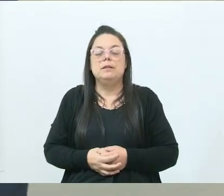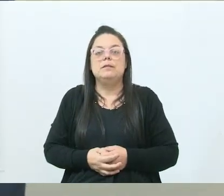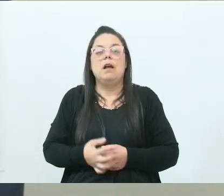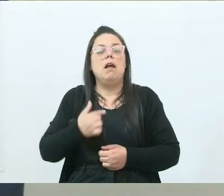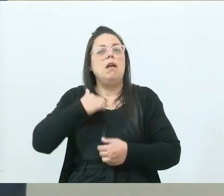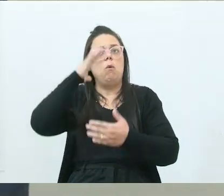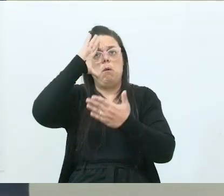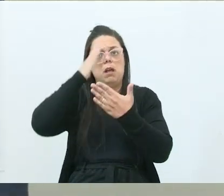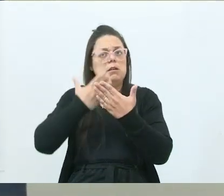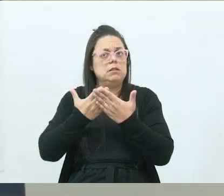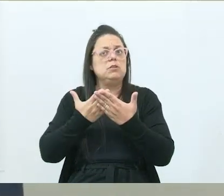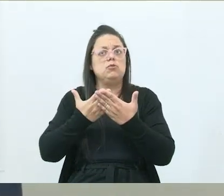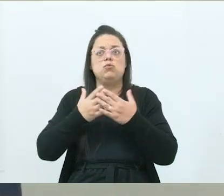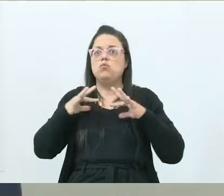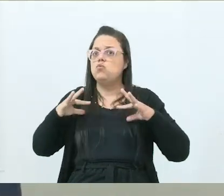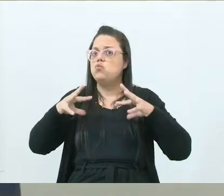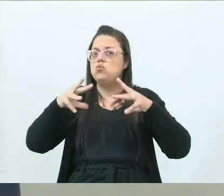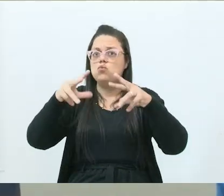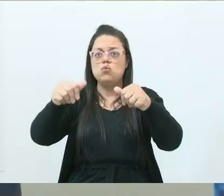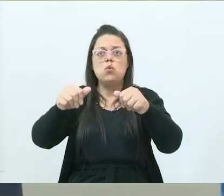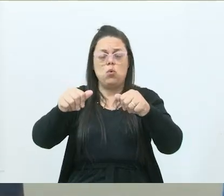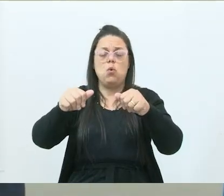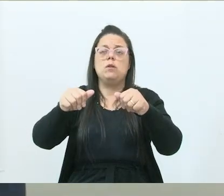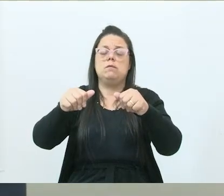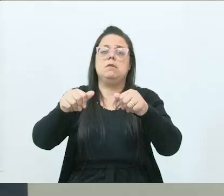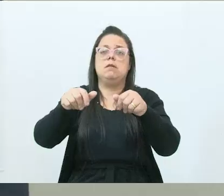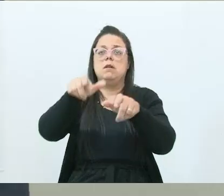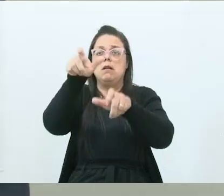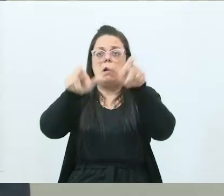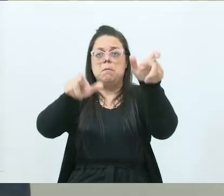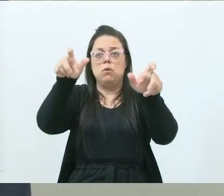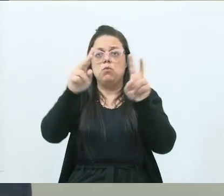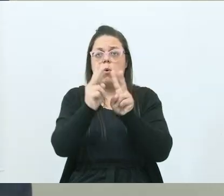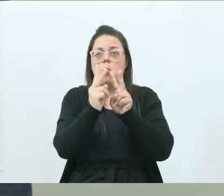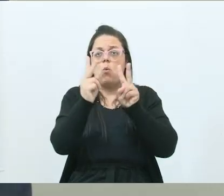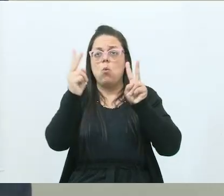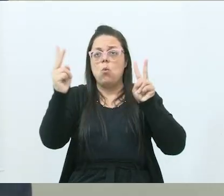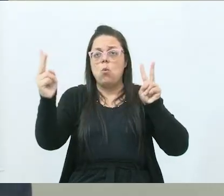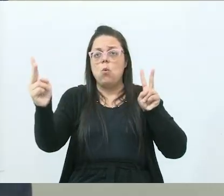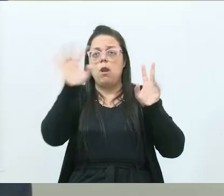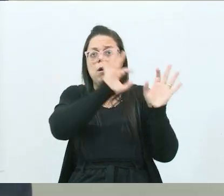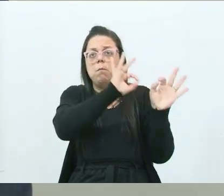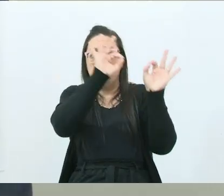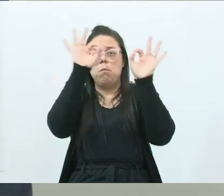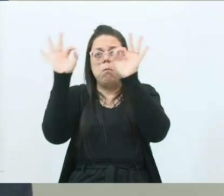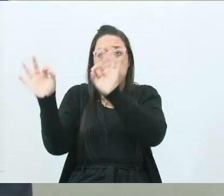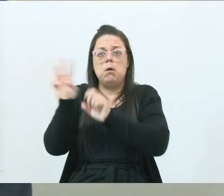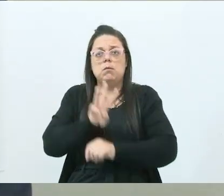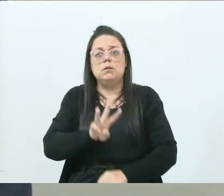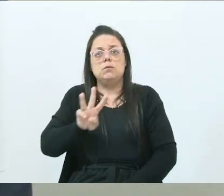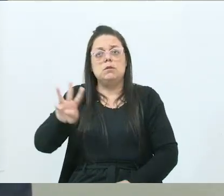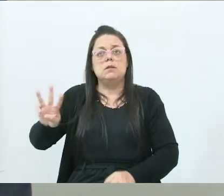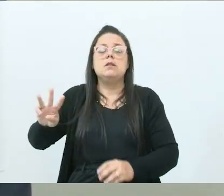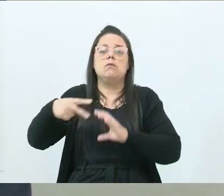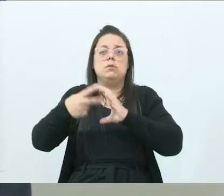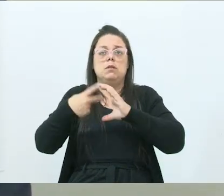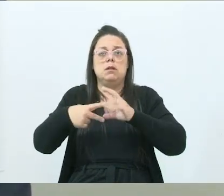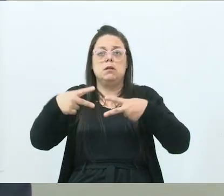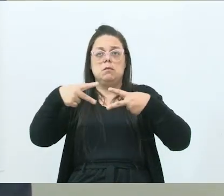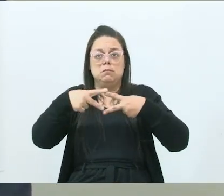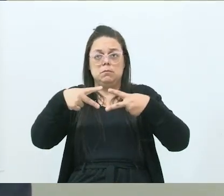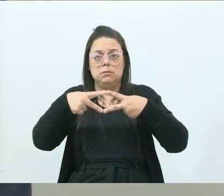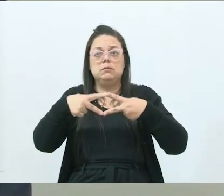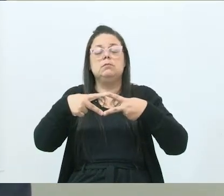Acredito que todas as pessoas que nos acompanham em tempo real, através do site oficial da Câmara Municipal de